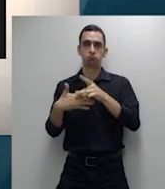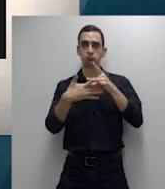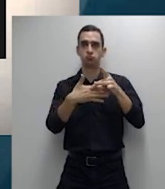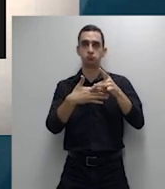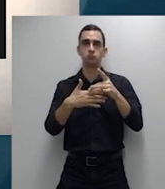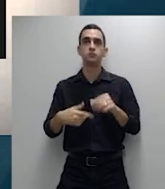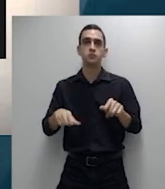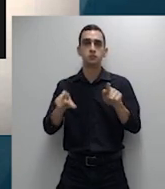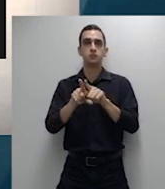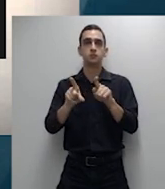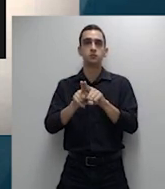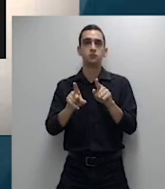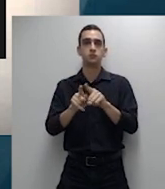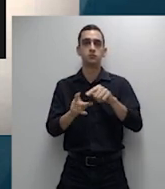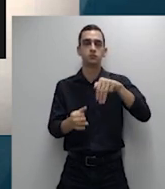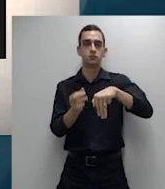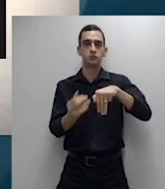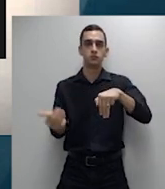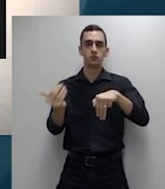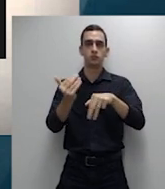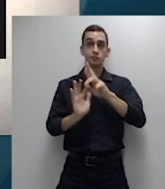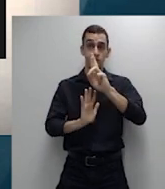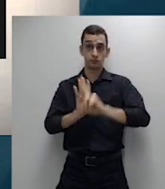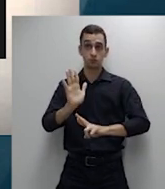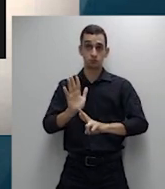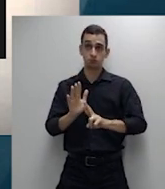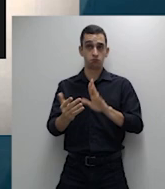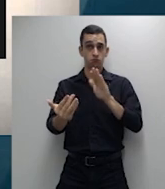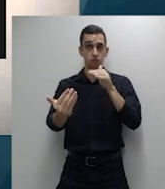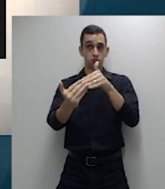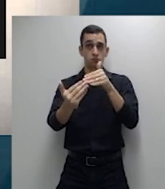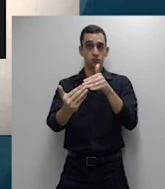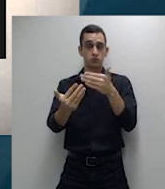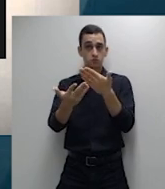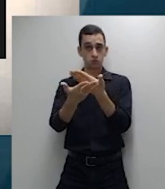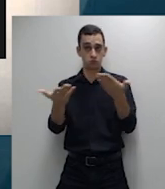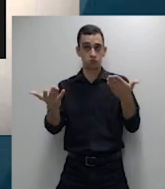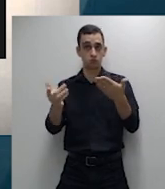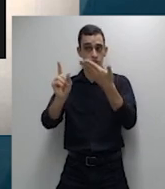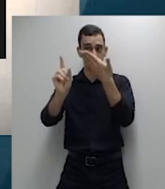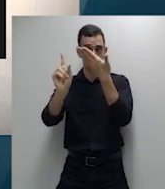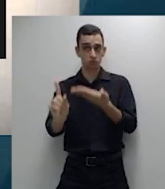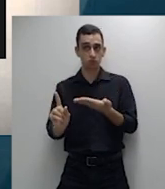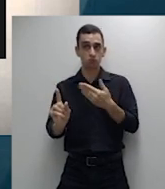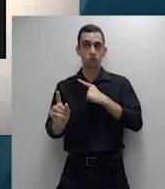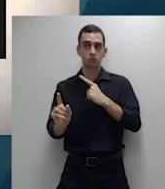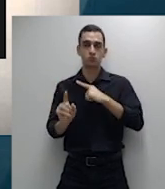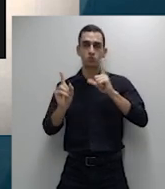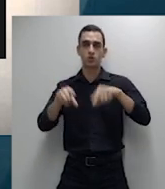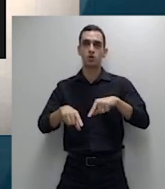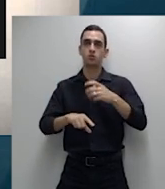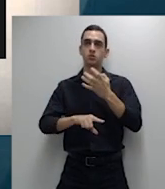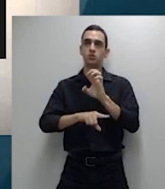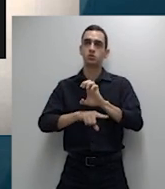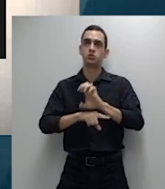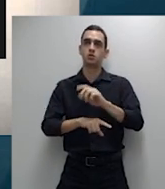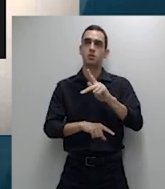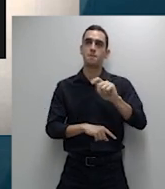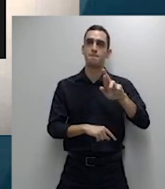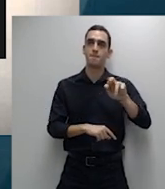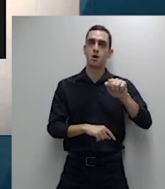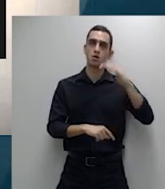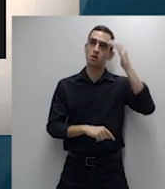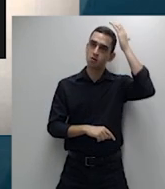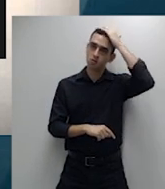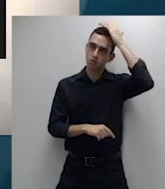voto do relator está de acordo com a pretensão no caso aqui do recorrente Estado do Pará registrar íamos